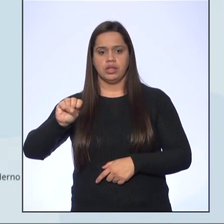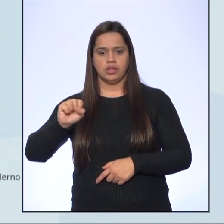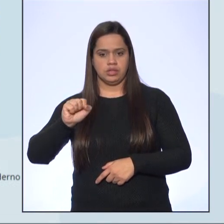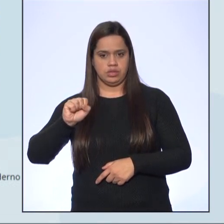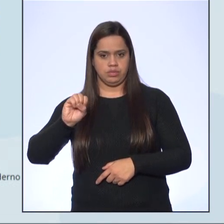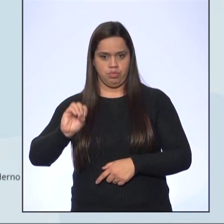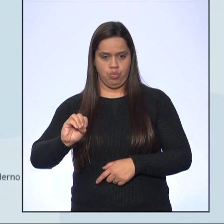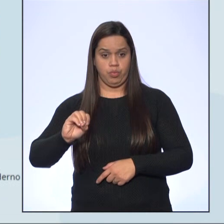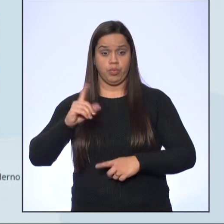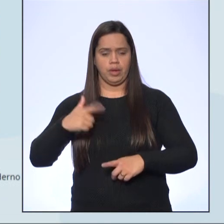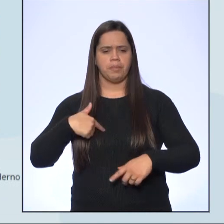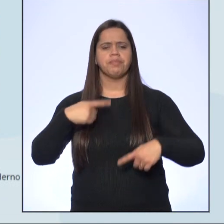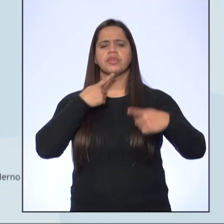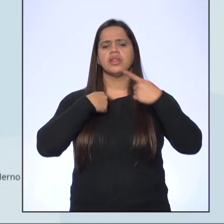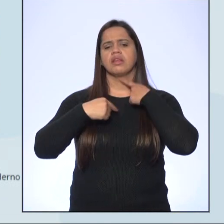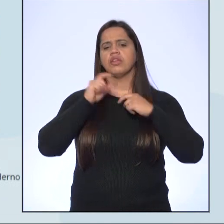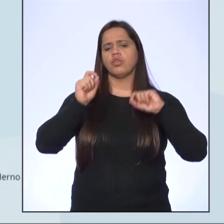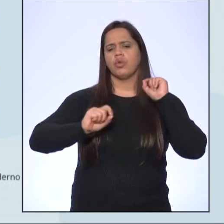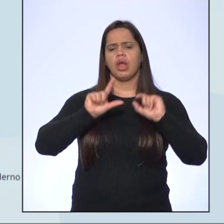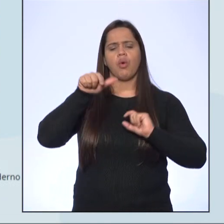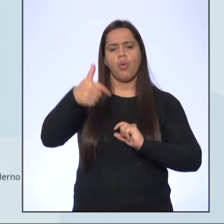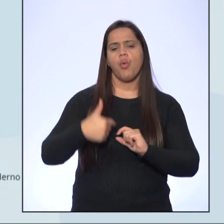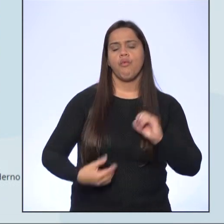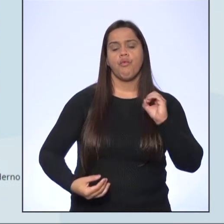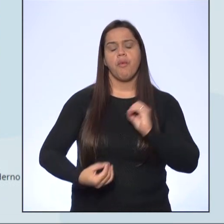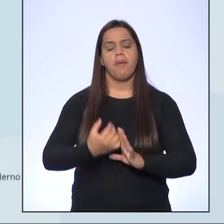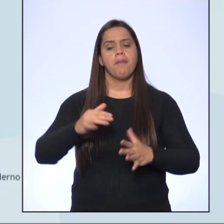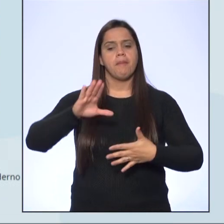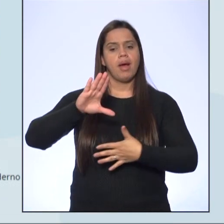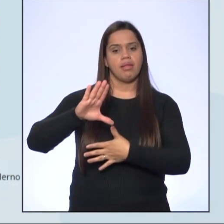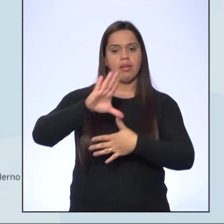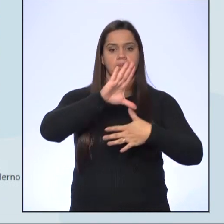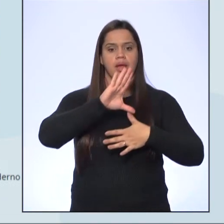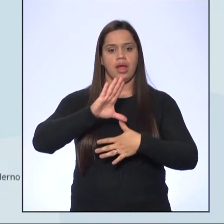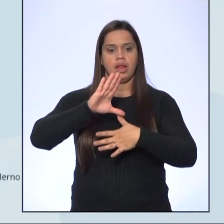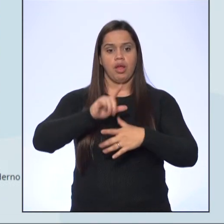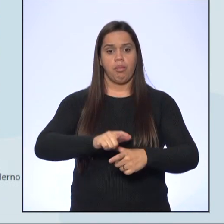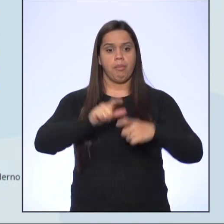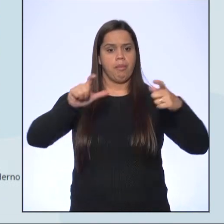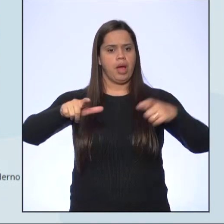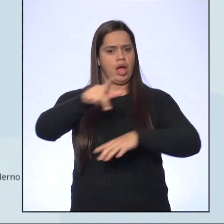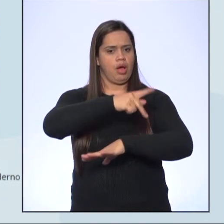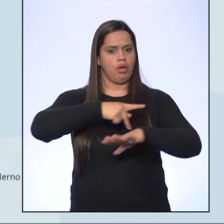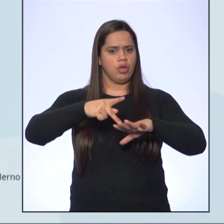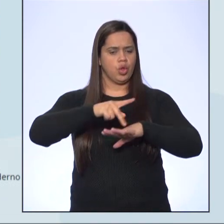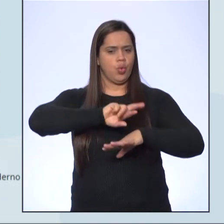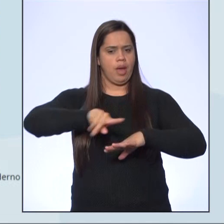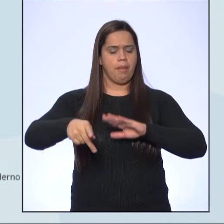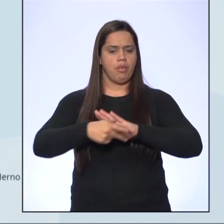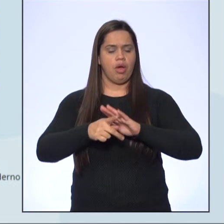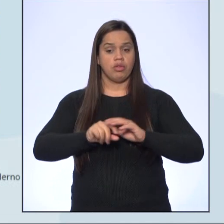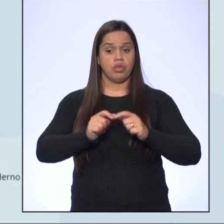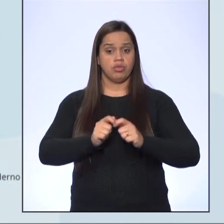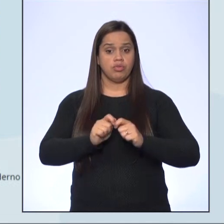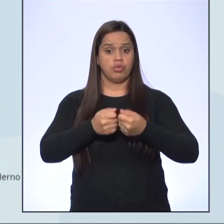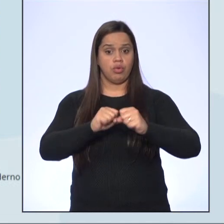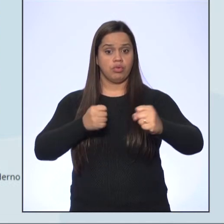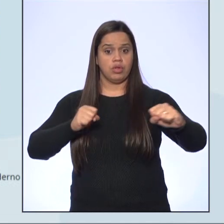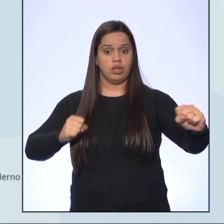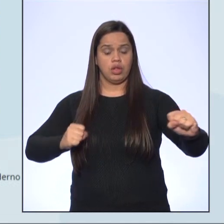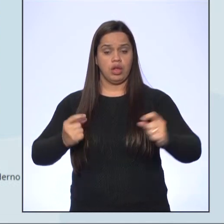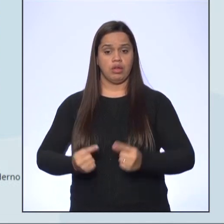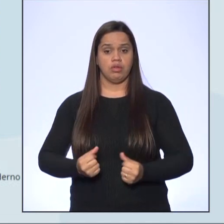outro, ver formar na América a maior nação do mundo, não tanto por sua extensão e riquezas, quanto por